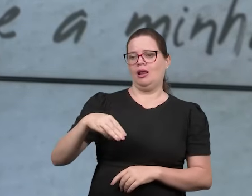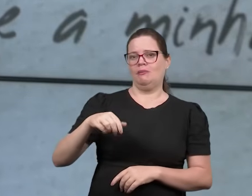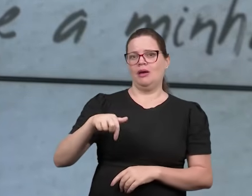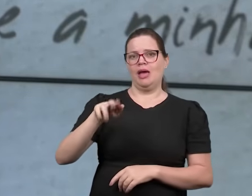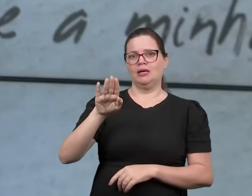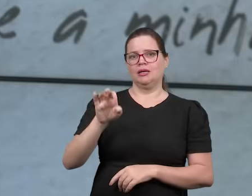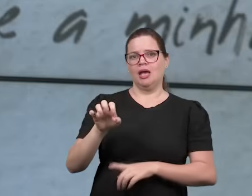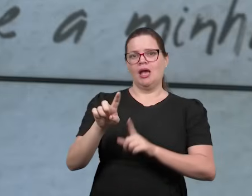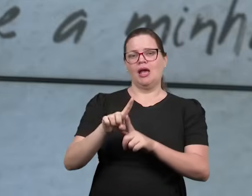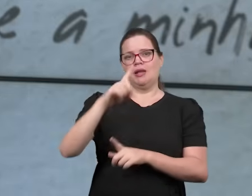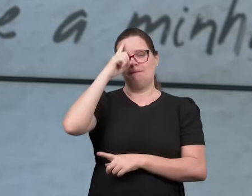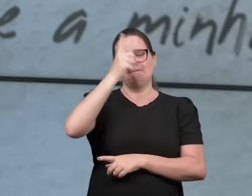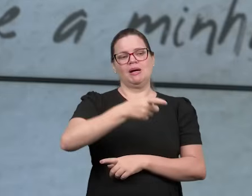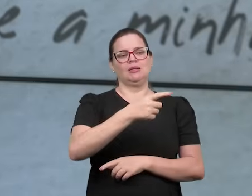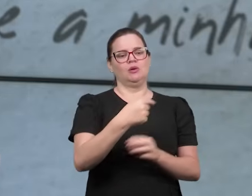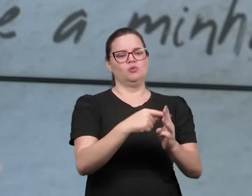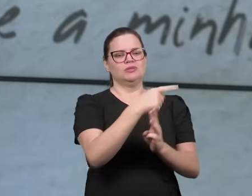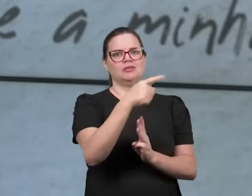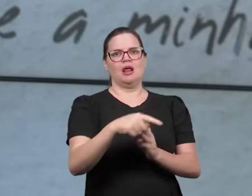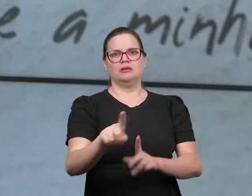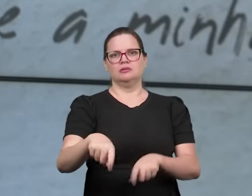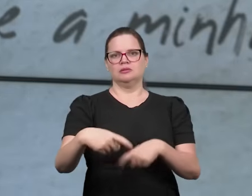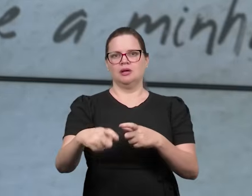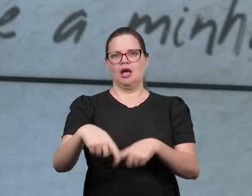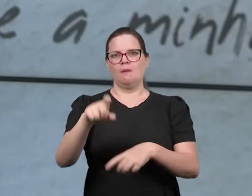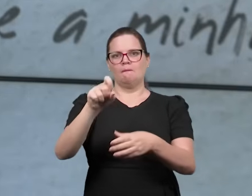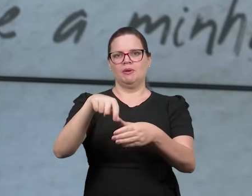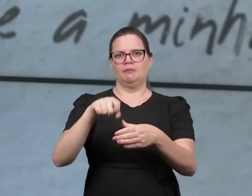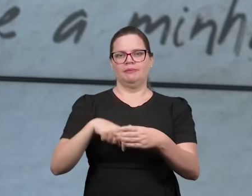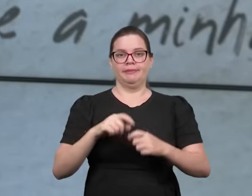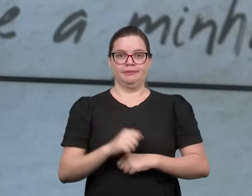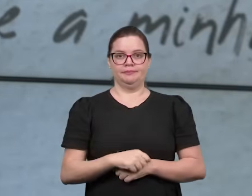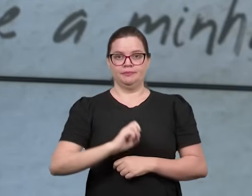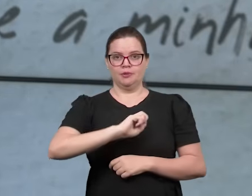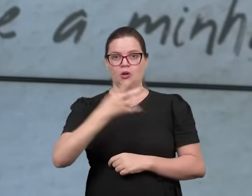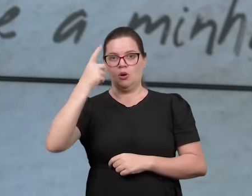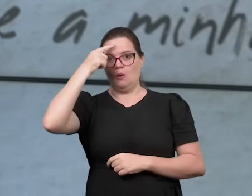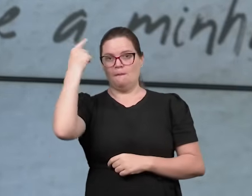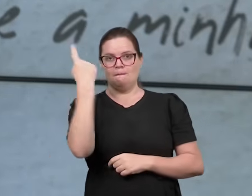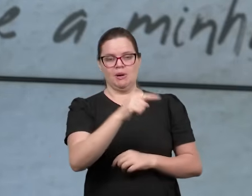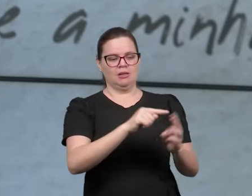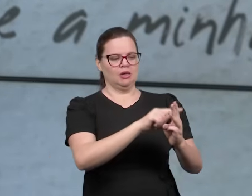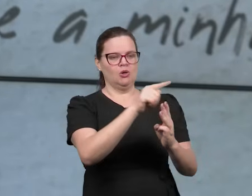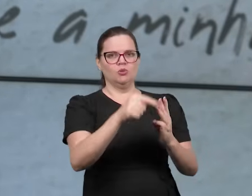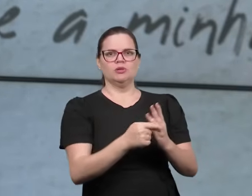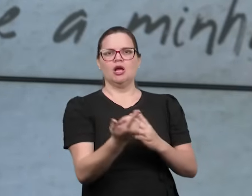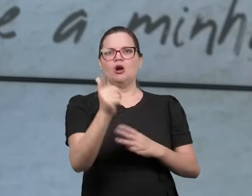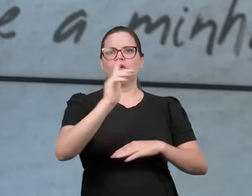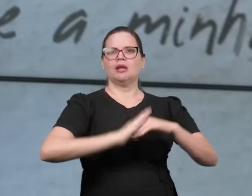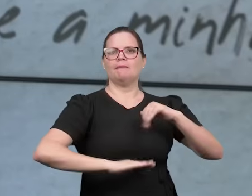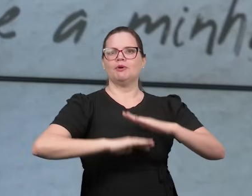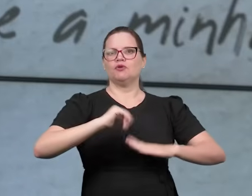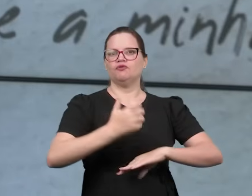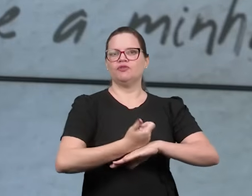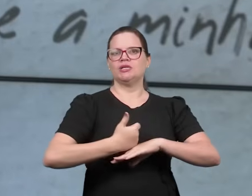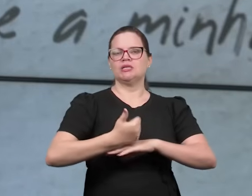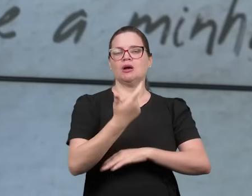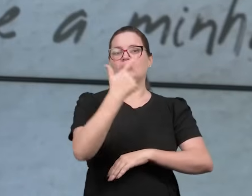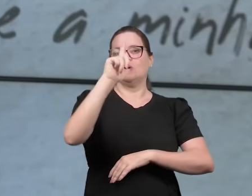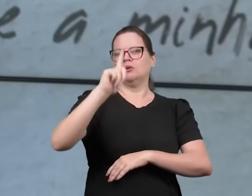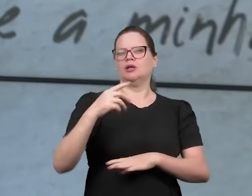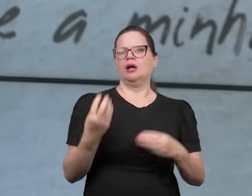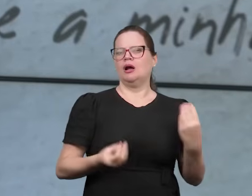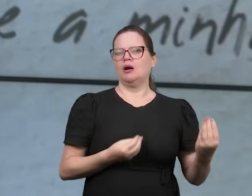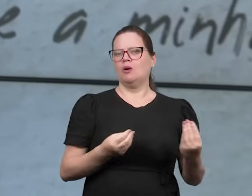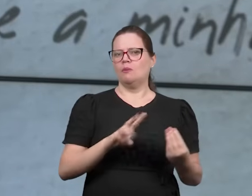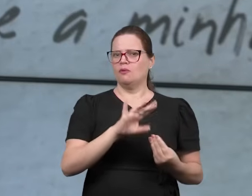fossem pecuaristas? É verdade. Ou se ele quisesse que todos os 3 fossem uma outra profissão, né? Como que nós teríamos perdido